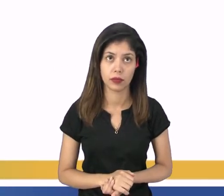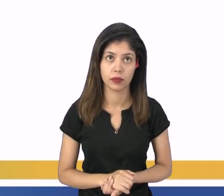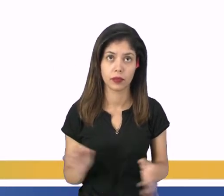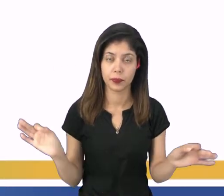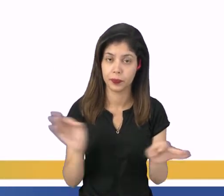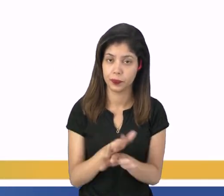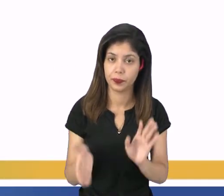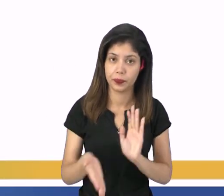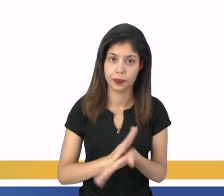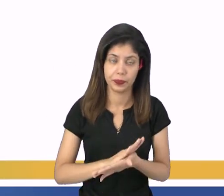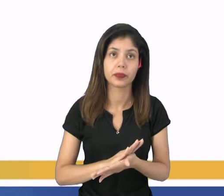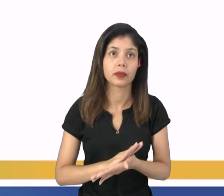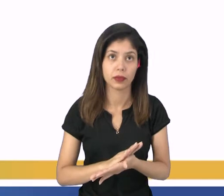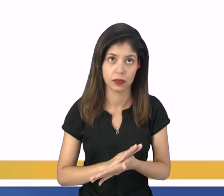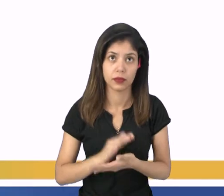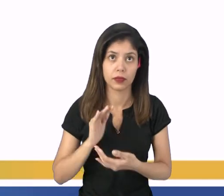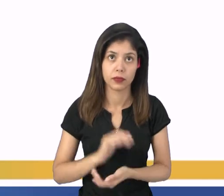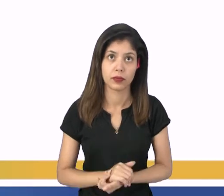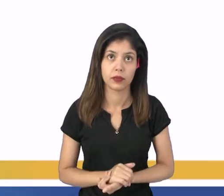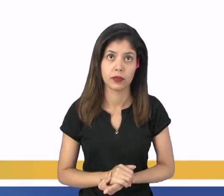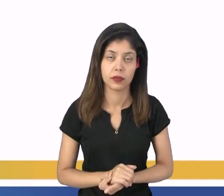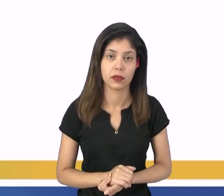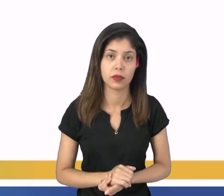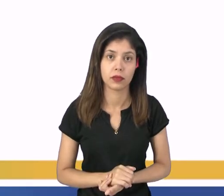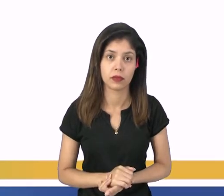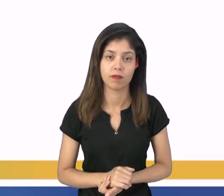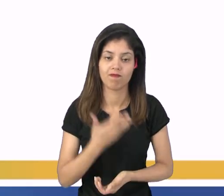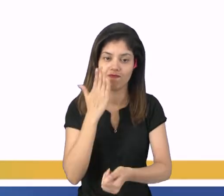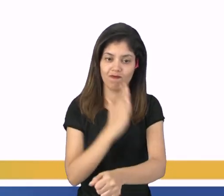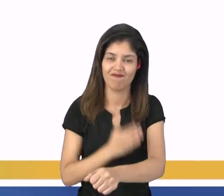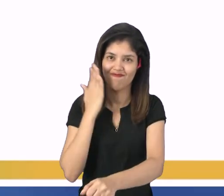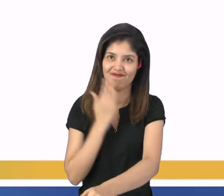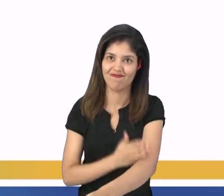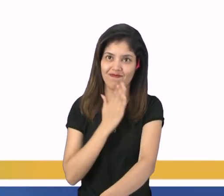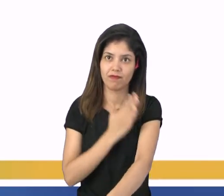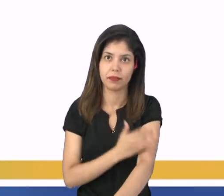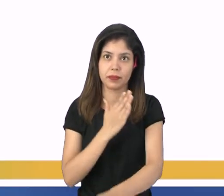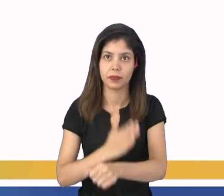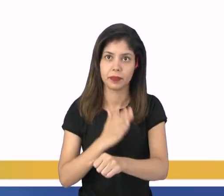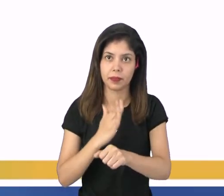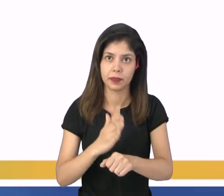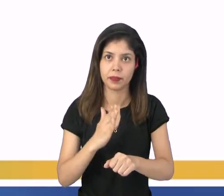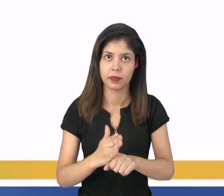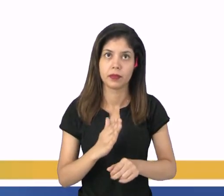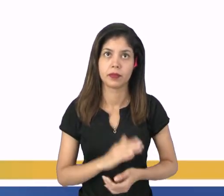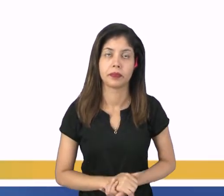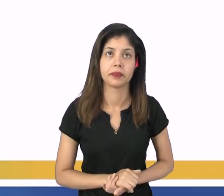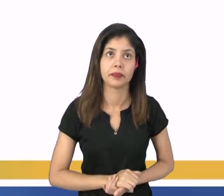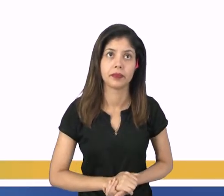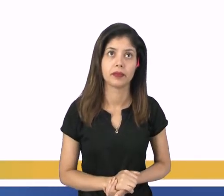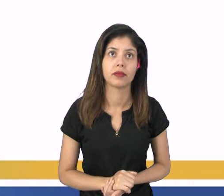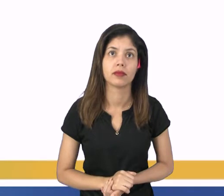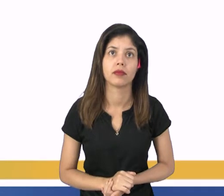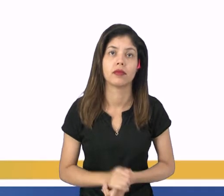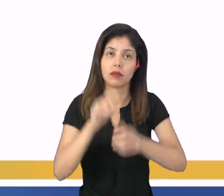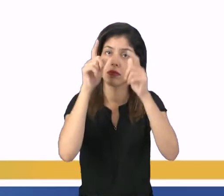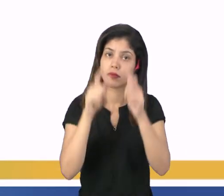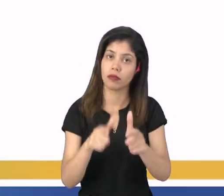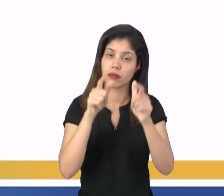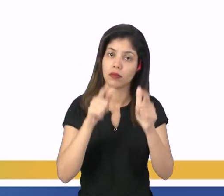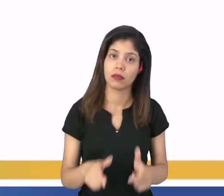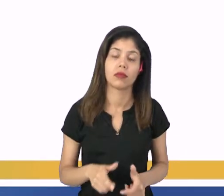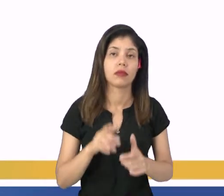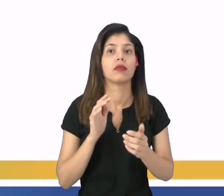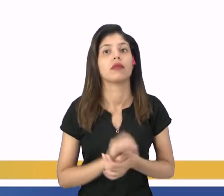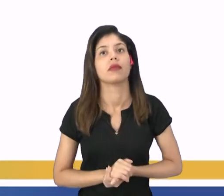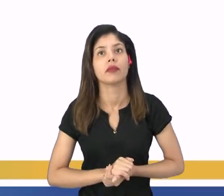acabam derrotando ele, Tupac Amaru, onde ele é esquartejado. Aqui vamos ter uma localização mais exata,